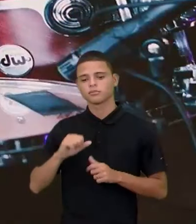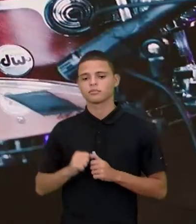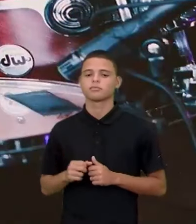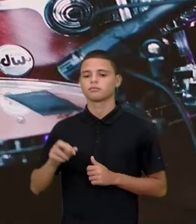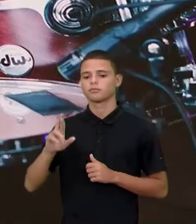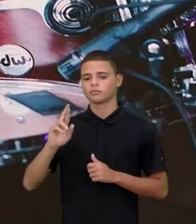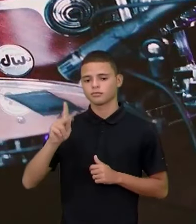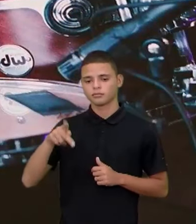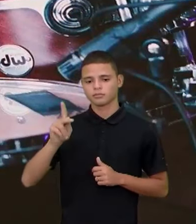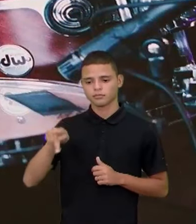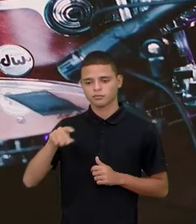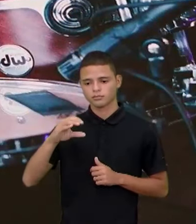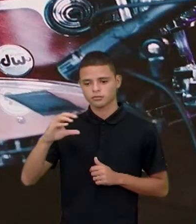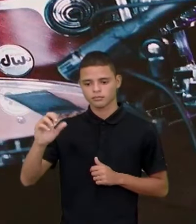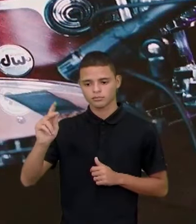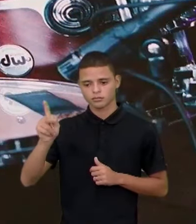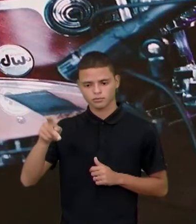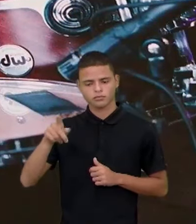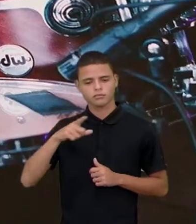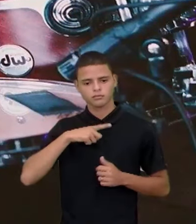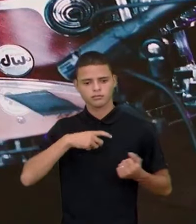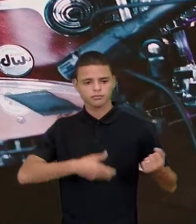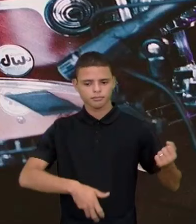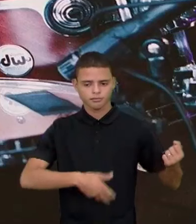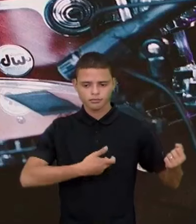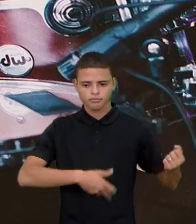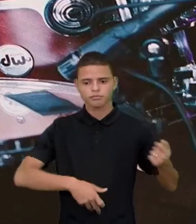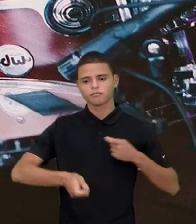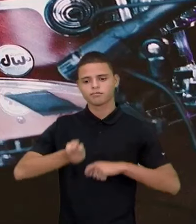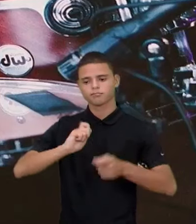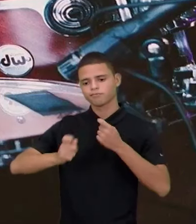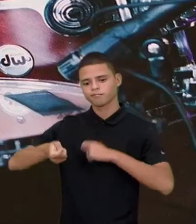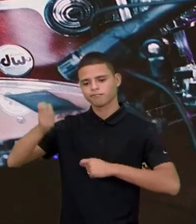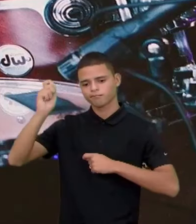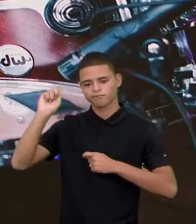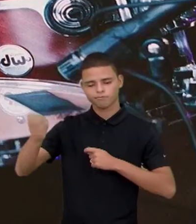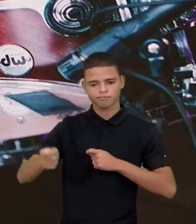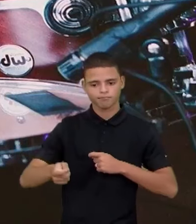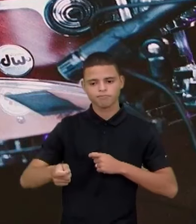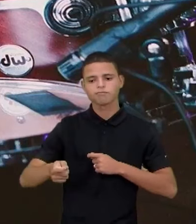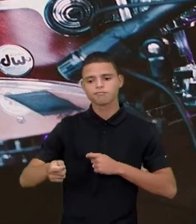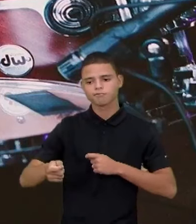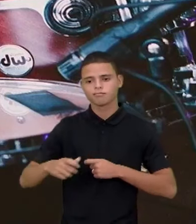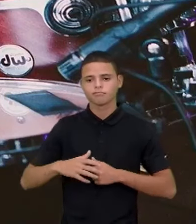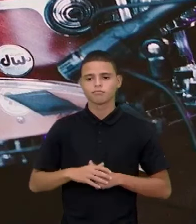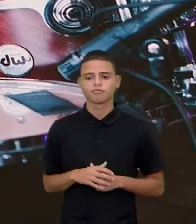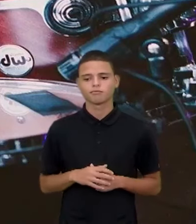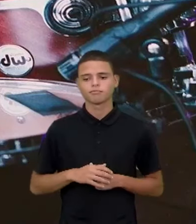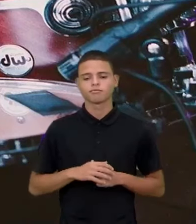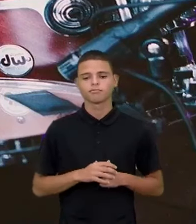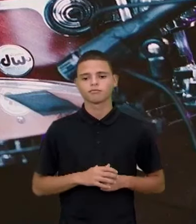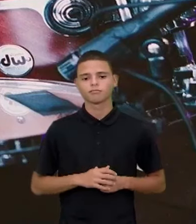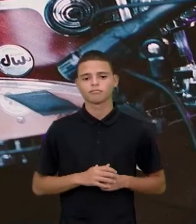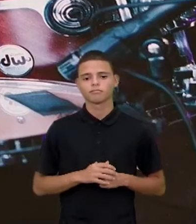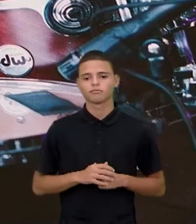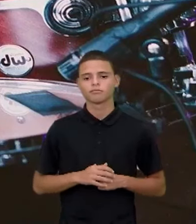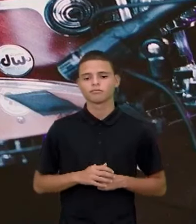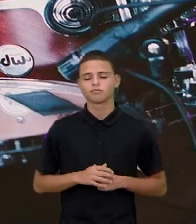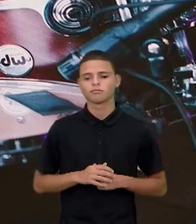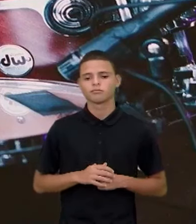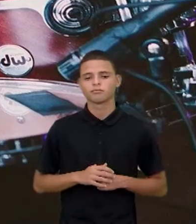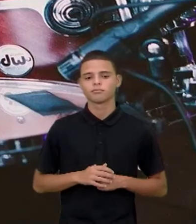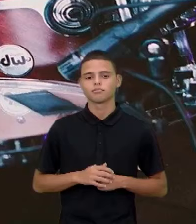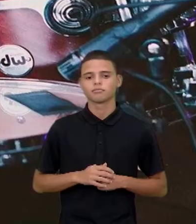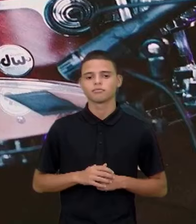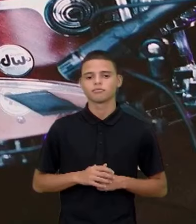e o rock tem guitarra, tem baixo e bateria, que é uma música de funk que fala isso, inclusive. E aí, acho que essa